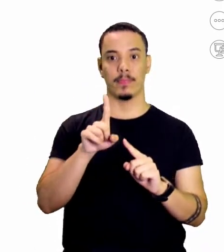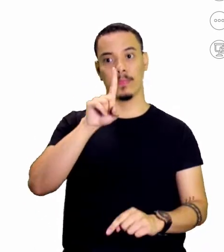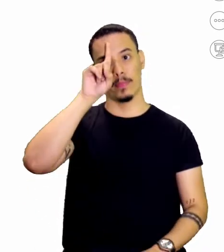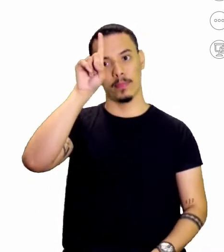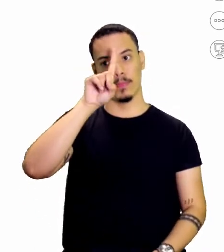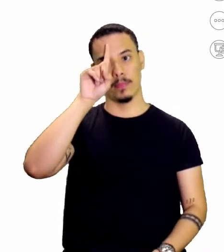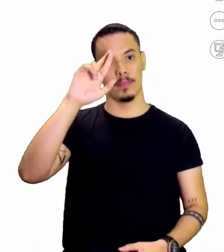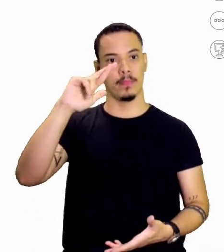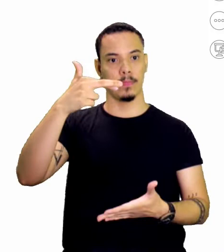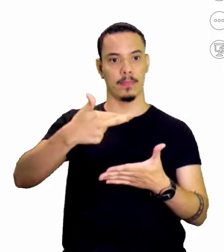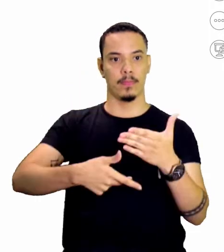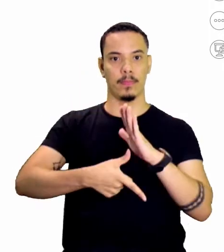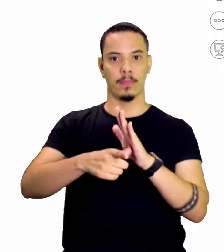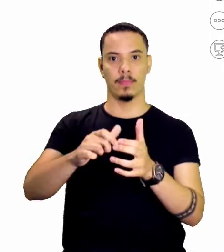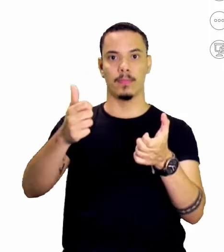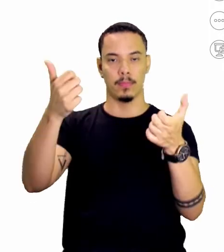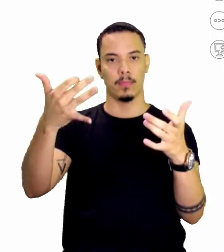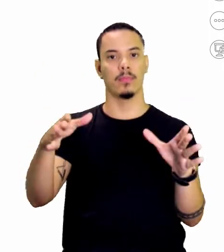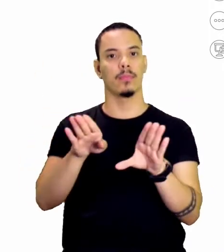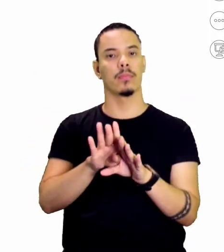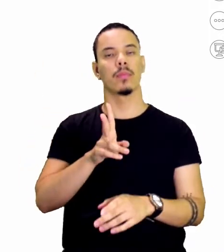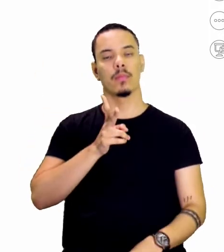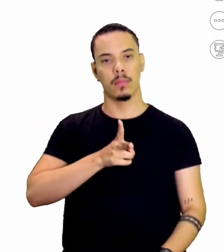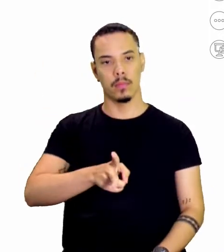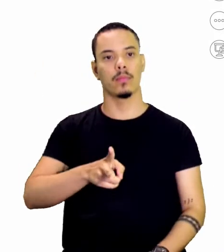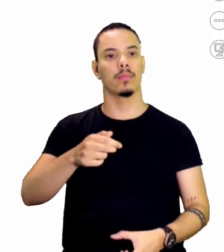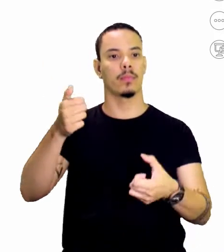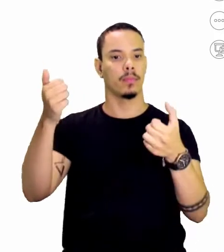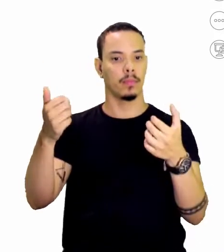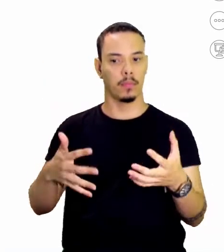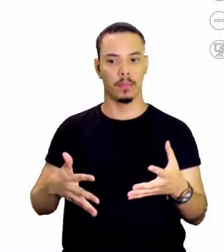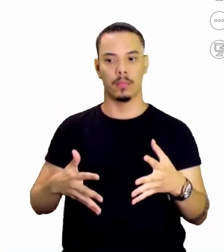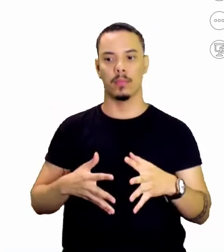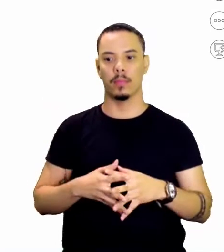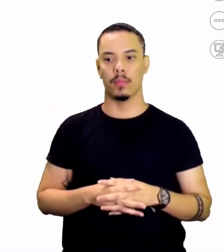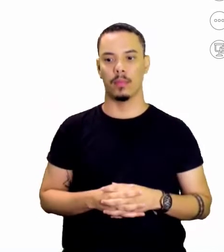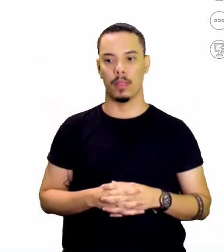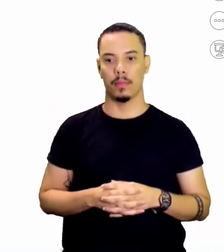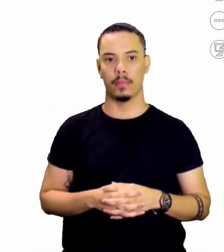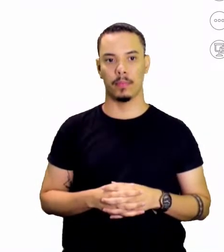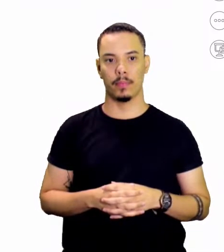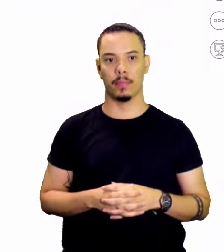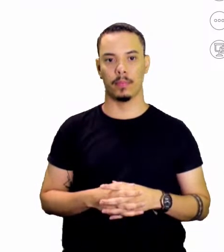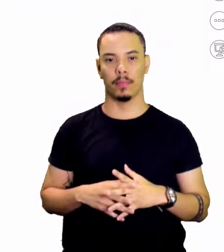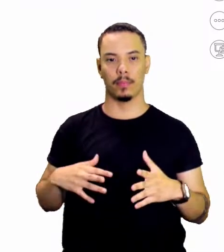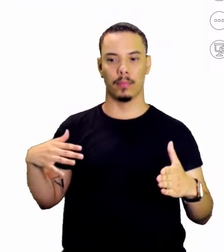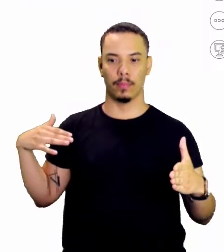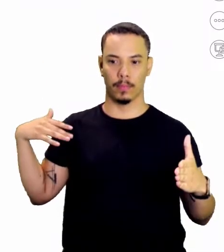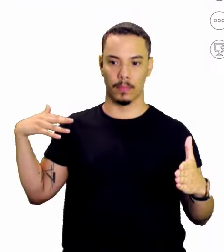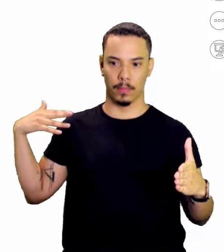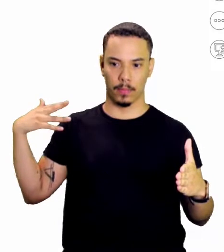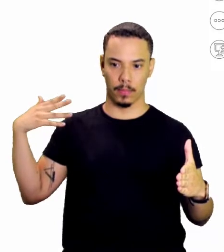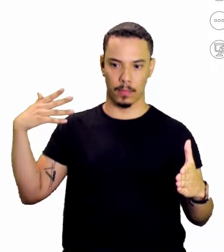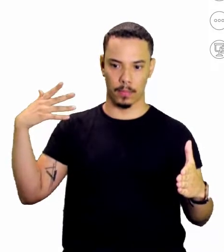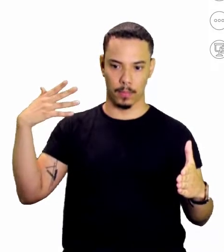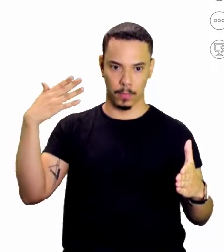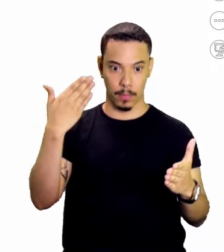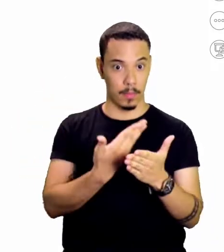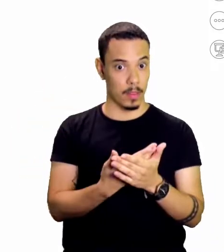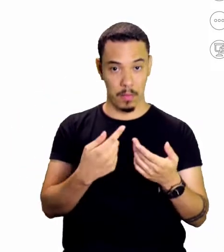ideia de referencial nós já falamos esse vamos continuar falando né décimo e até até